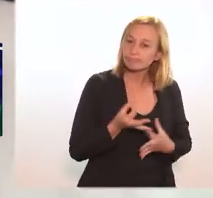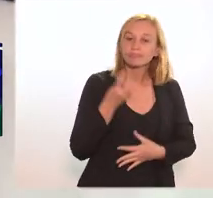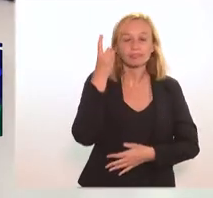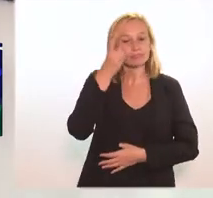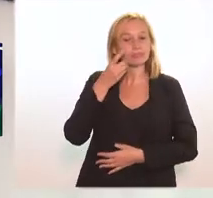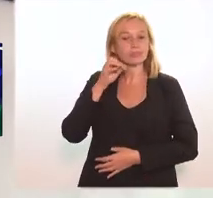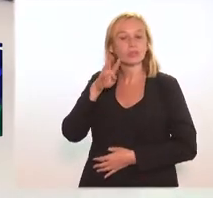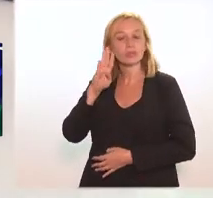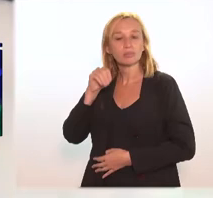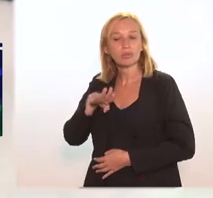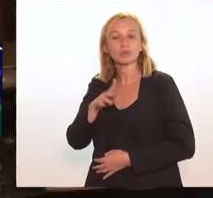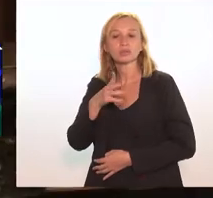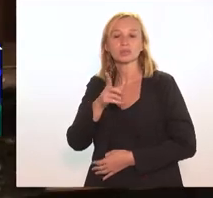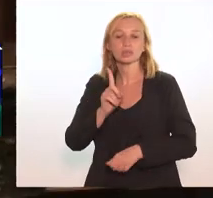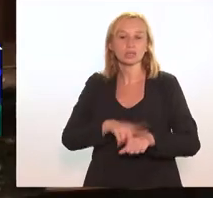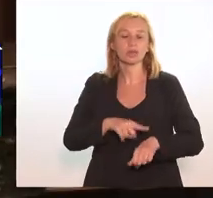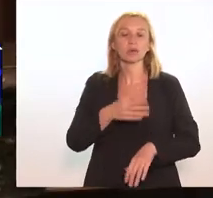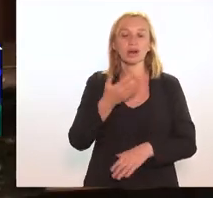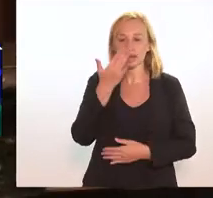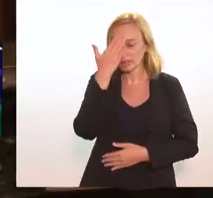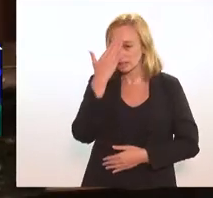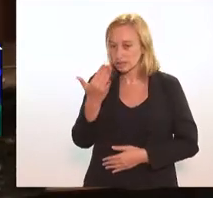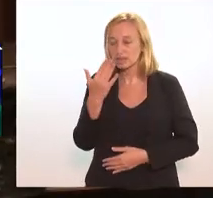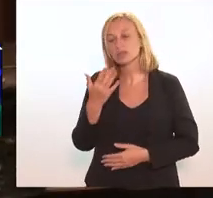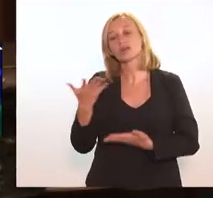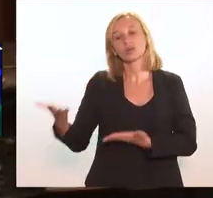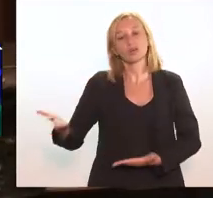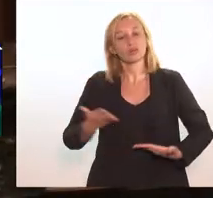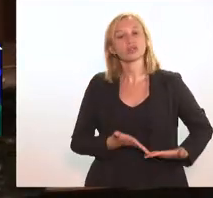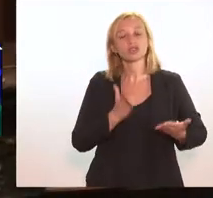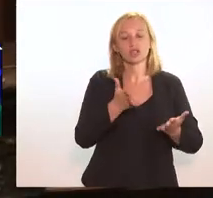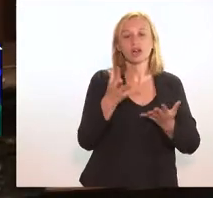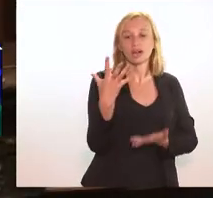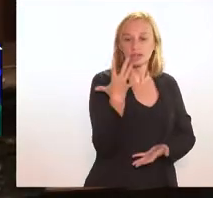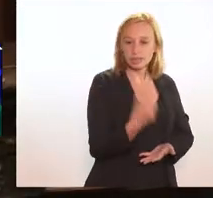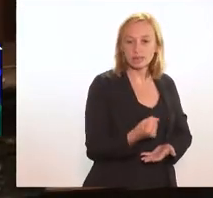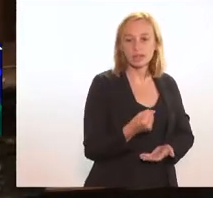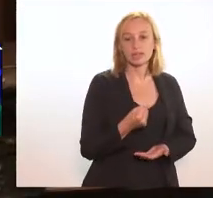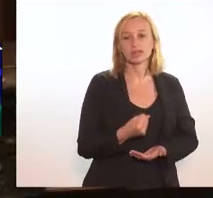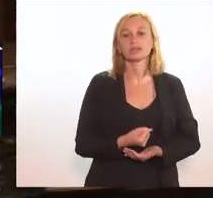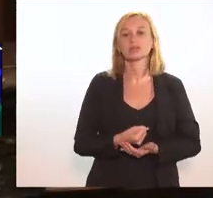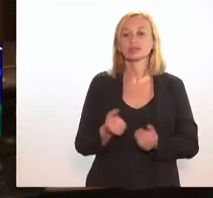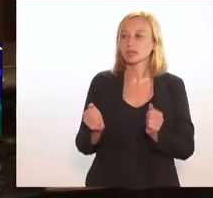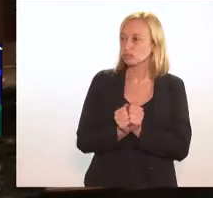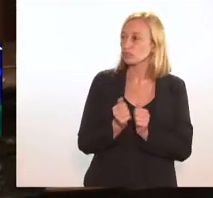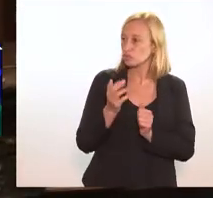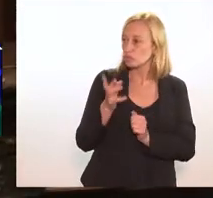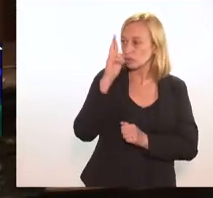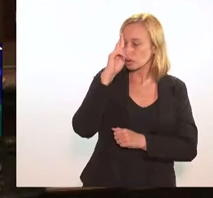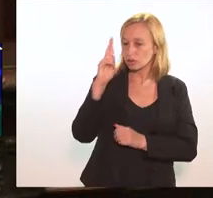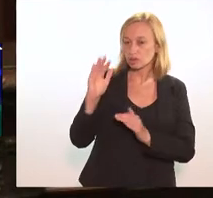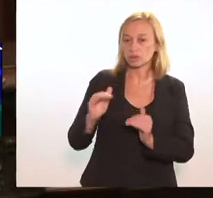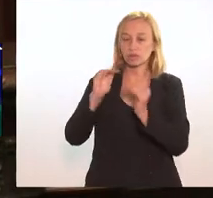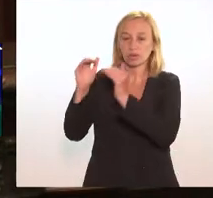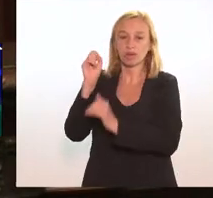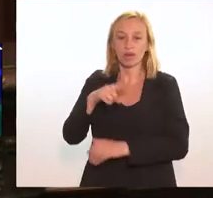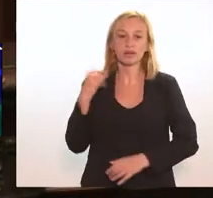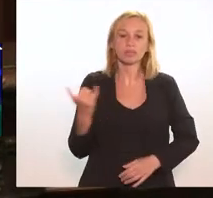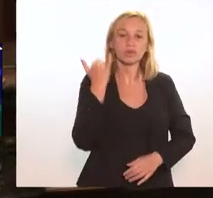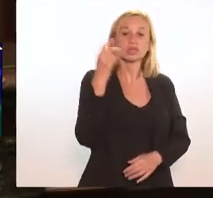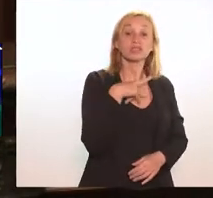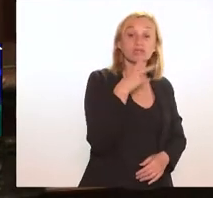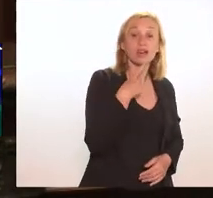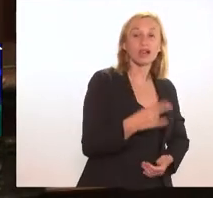Bom Tempo. Agradeço o convite, já aceito de antemão ser coautora com Vossa Excelência. Super importante